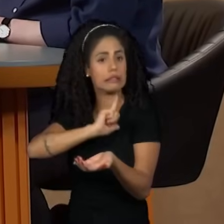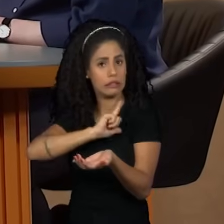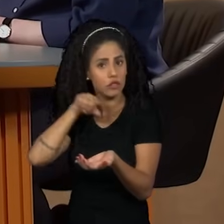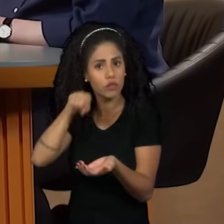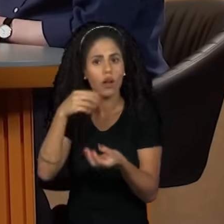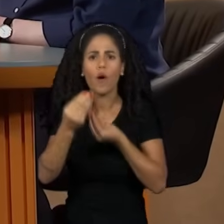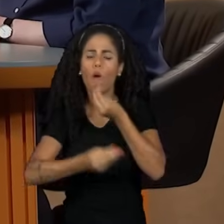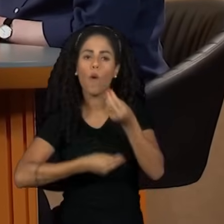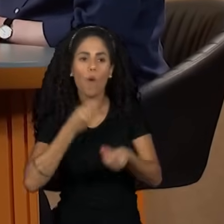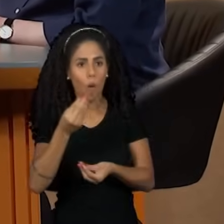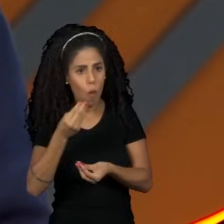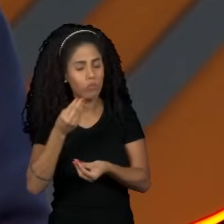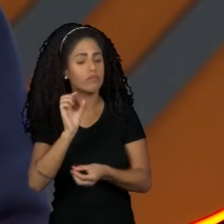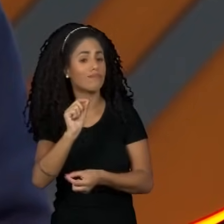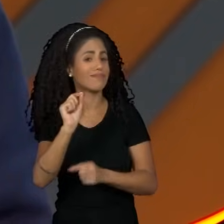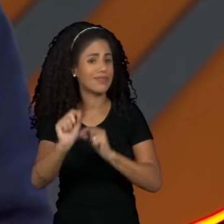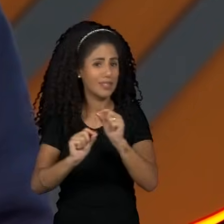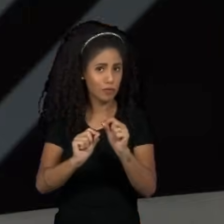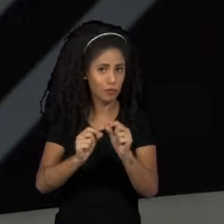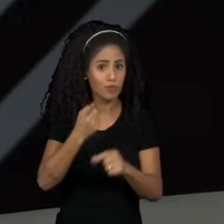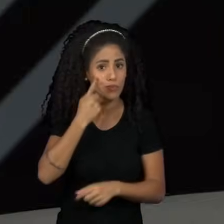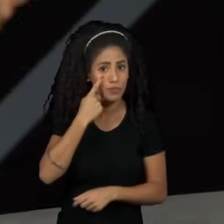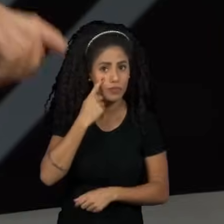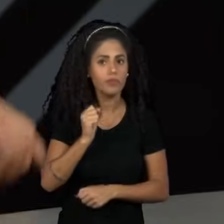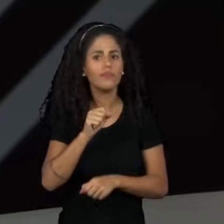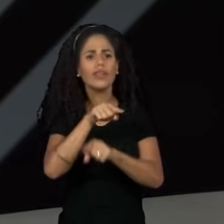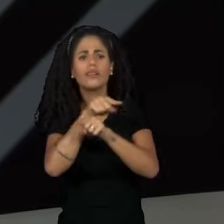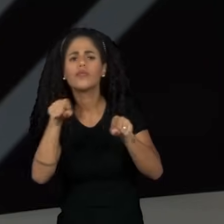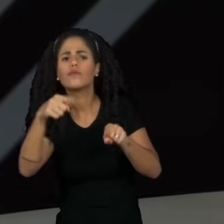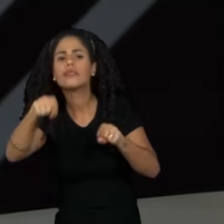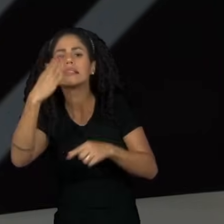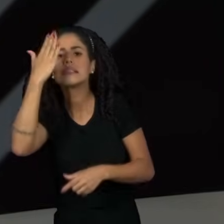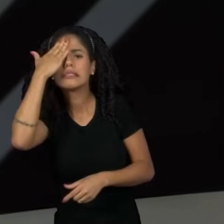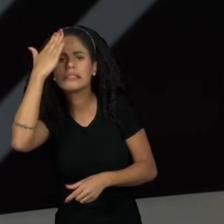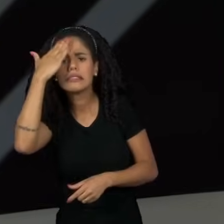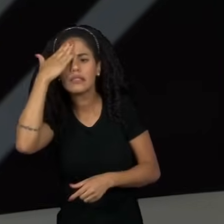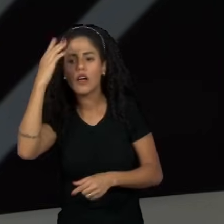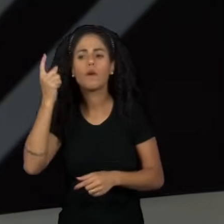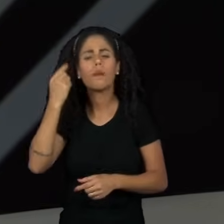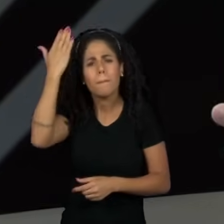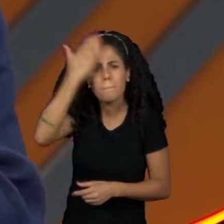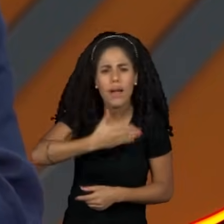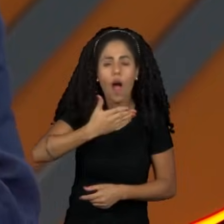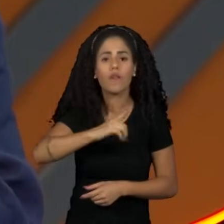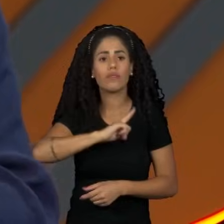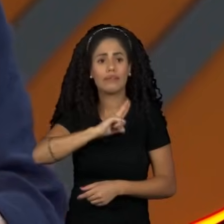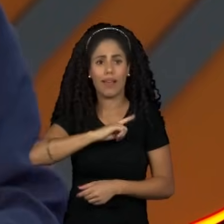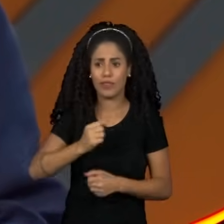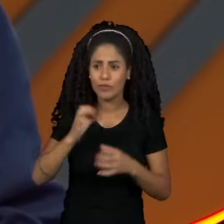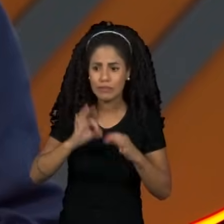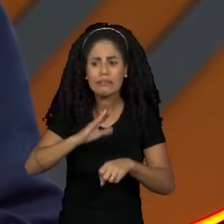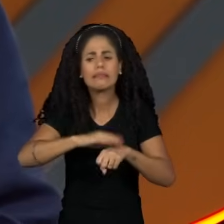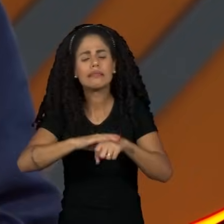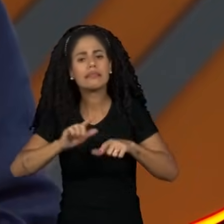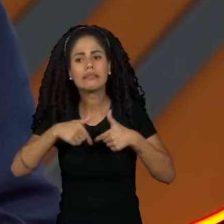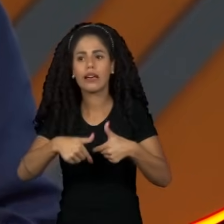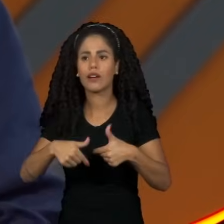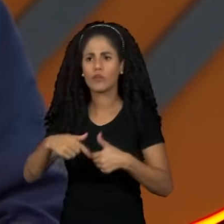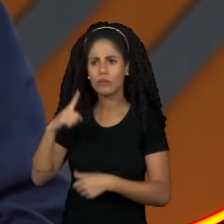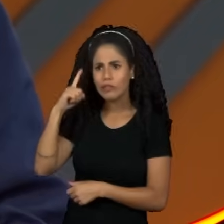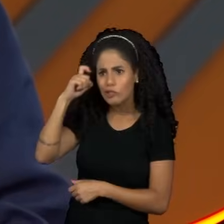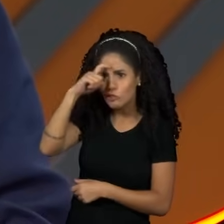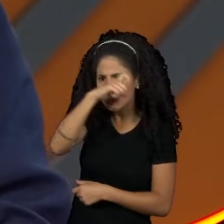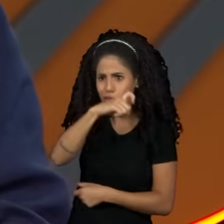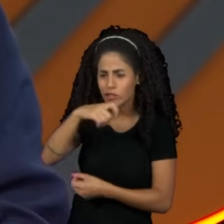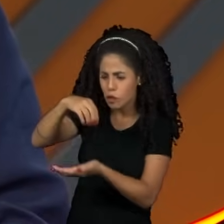como não recomendável. Para tu me provar que tu sabes trabalhar. E o cacau tem um desafio grande, que é